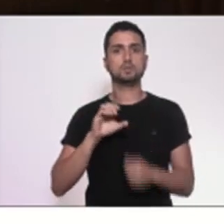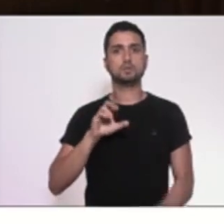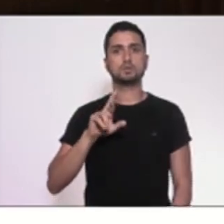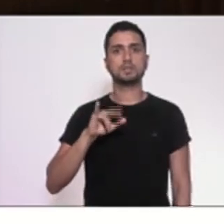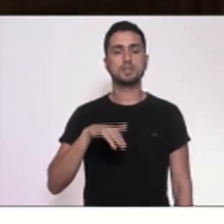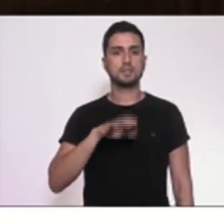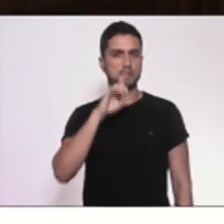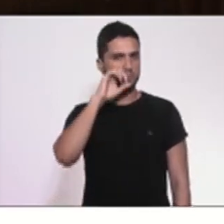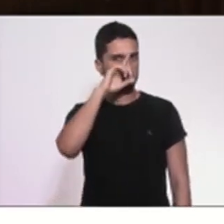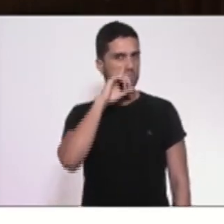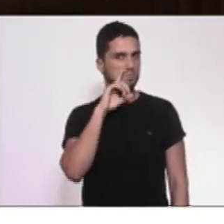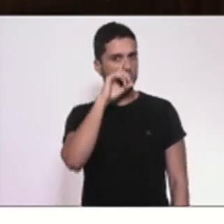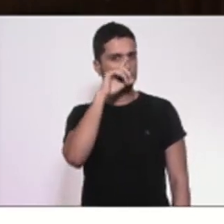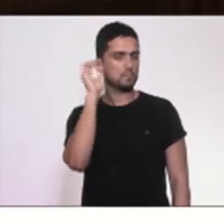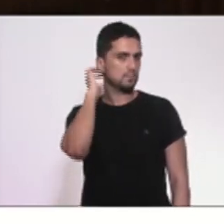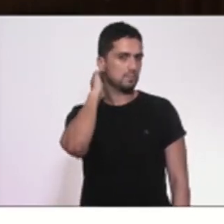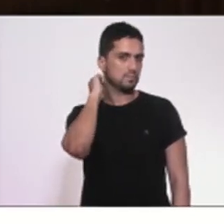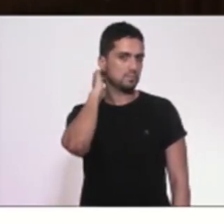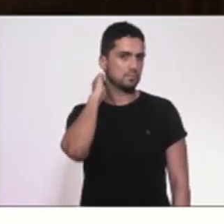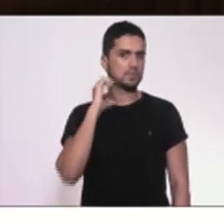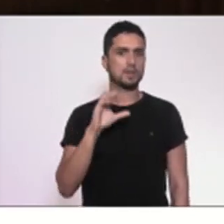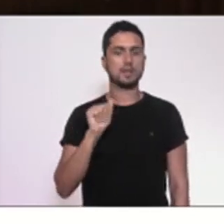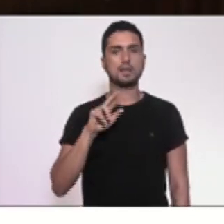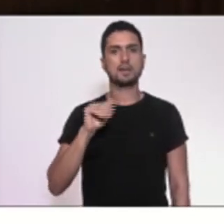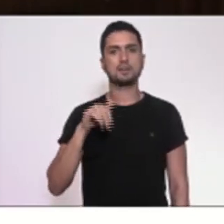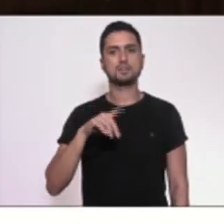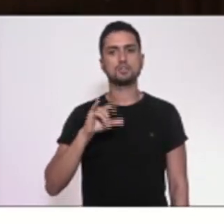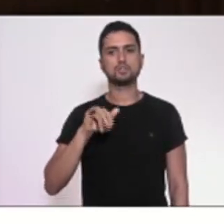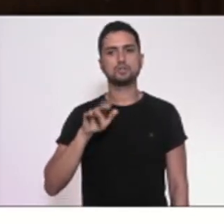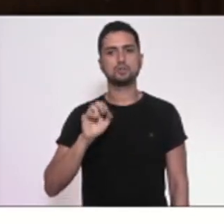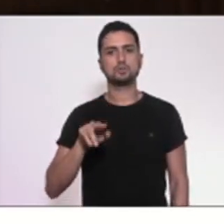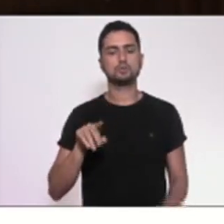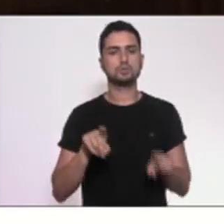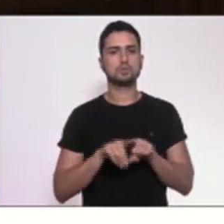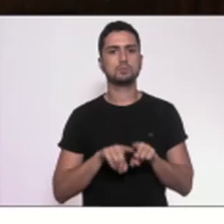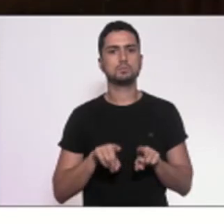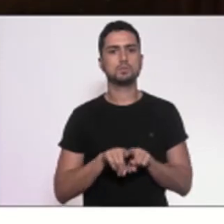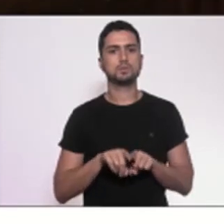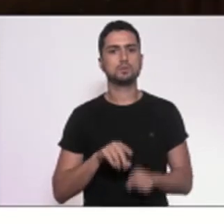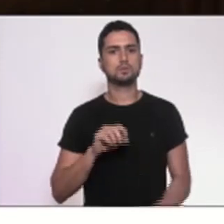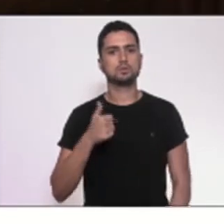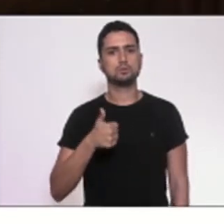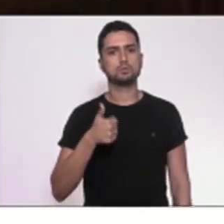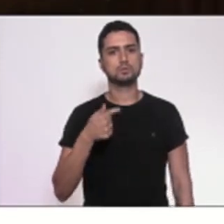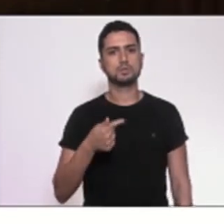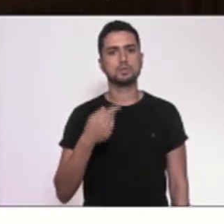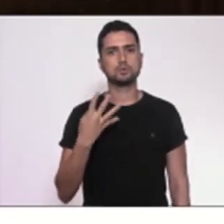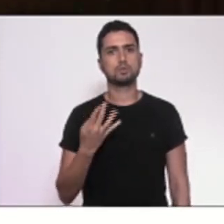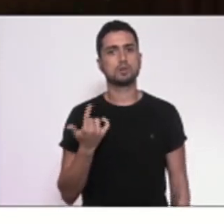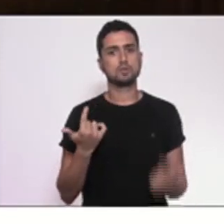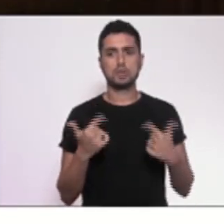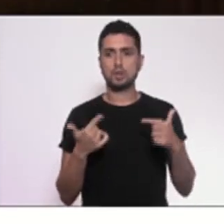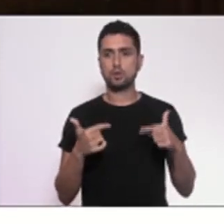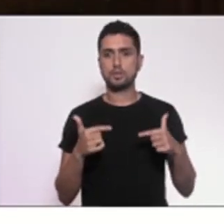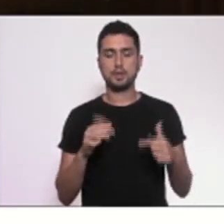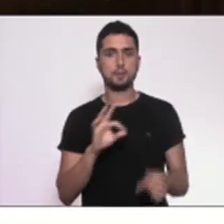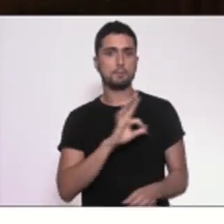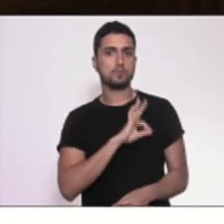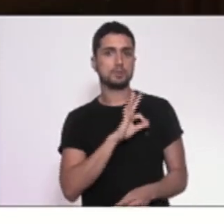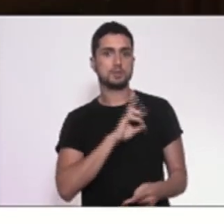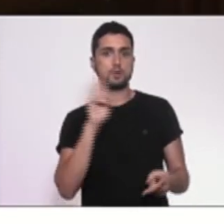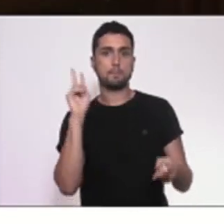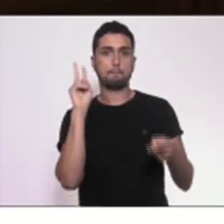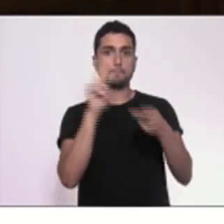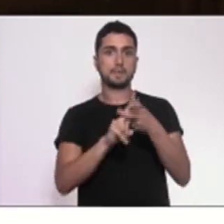Carandiru e citou o episódio do ônibus 174. Nenhum desses episódios tem policiais que permanecem presos, até